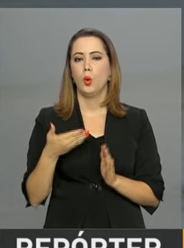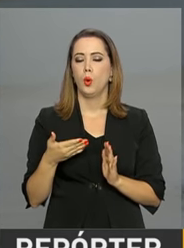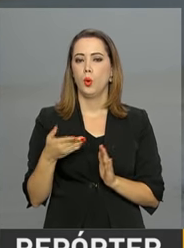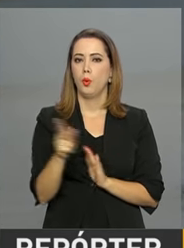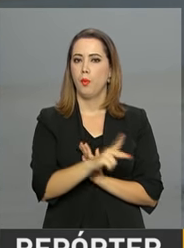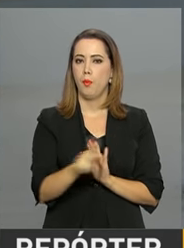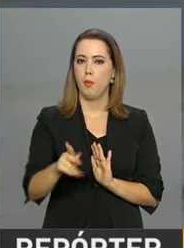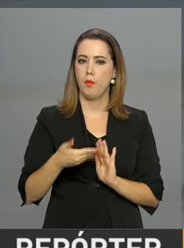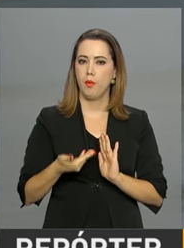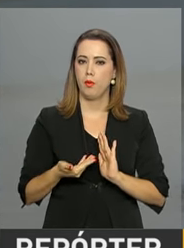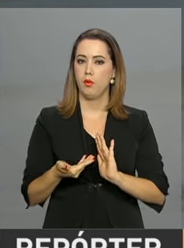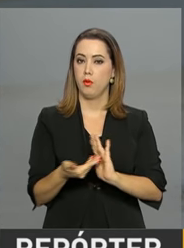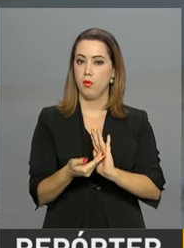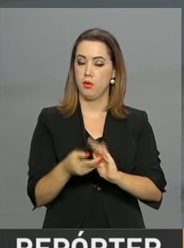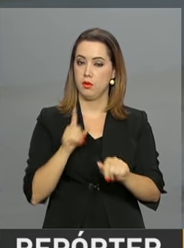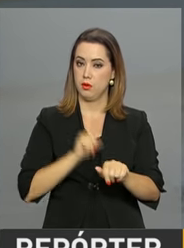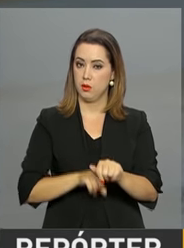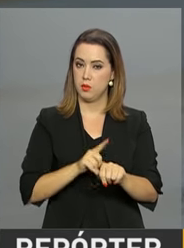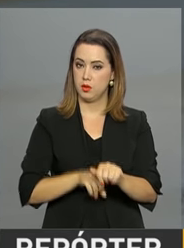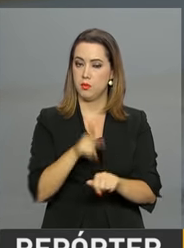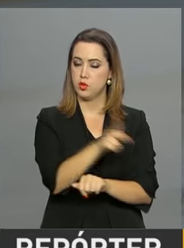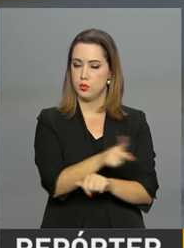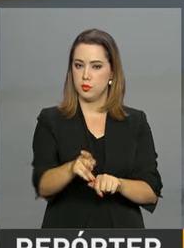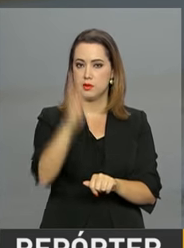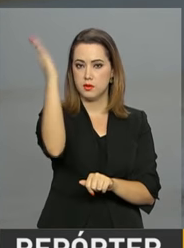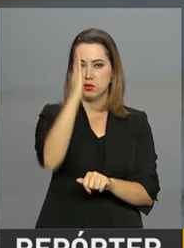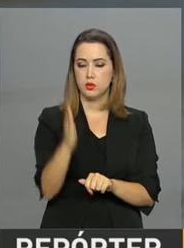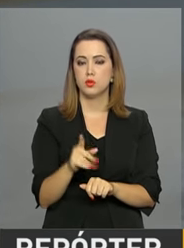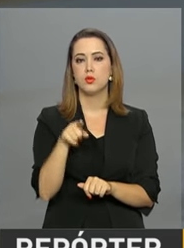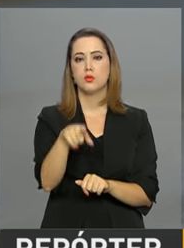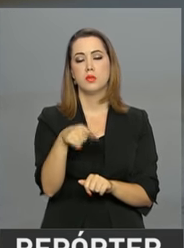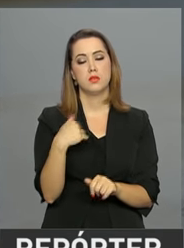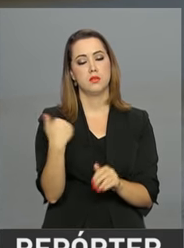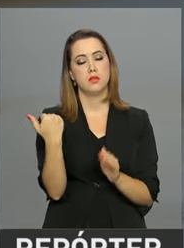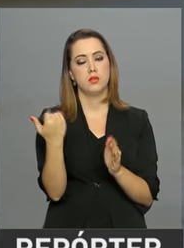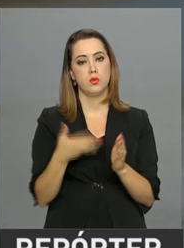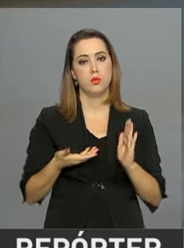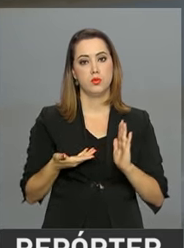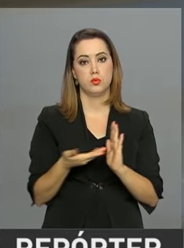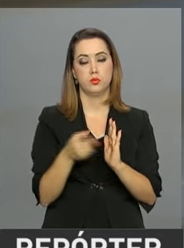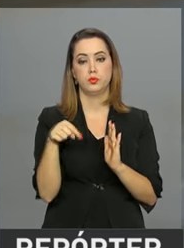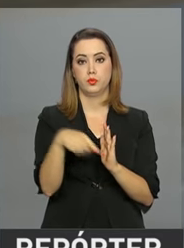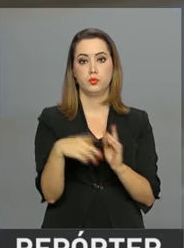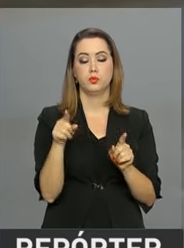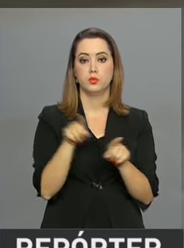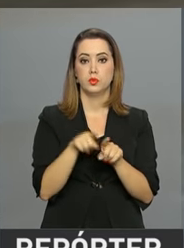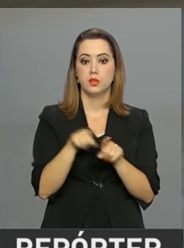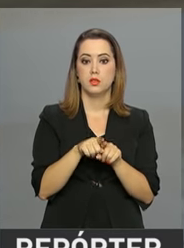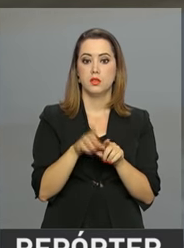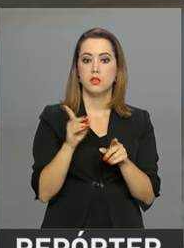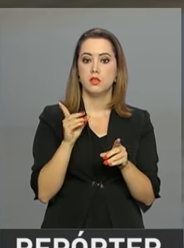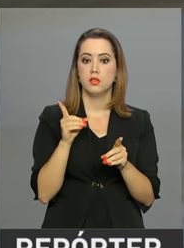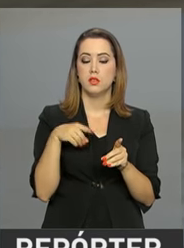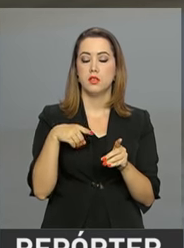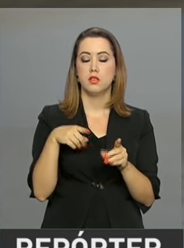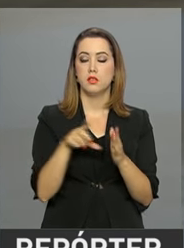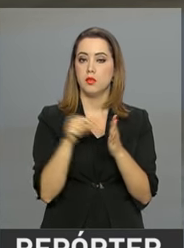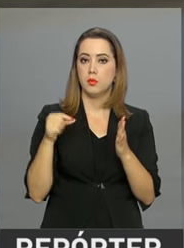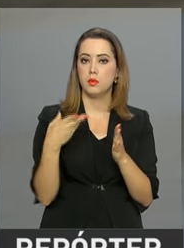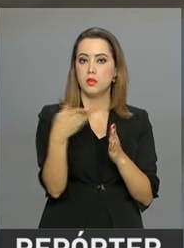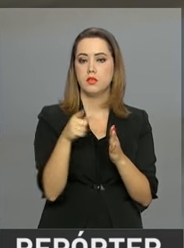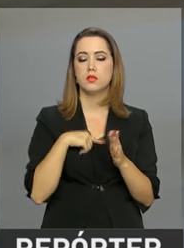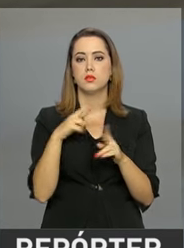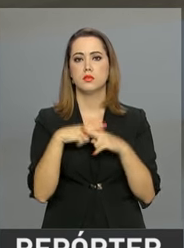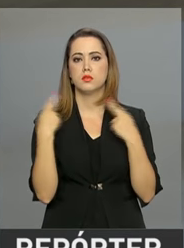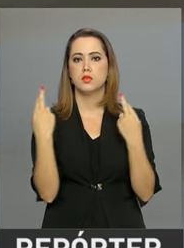hoje aqui no Palácio do Planalto. Pela manhã, ele recebeu a ministra do Supremo Tribunal Federal, Carmen Lúcia, e parlamentares. Agora há pouco, ele se